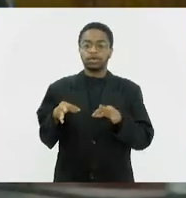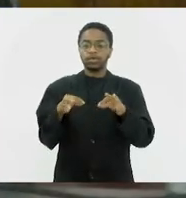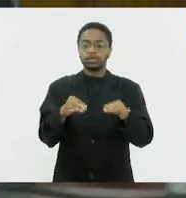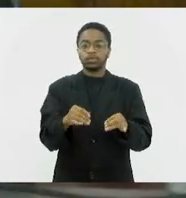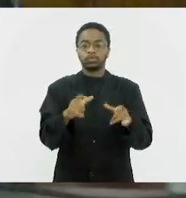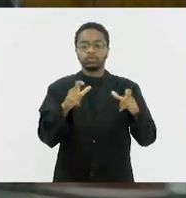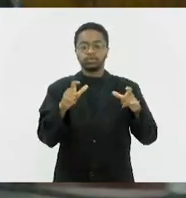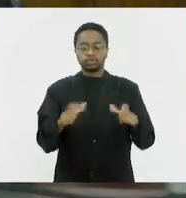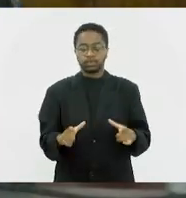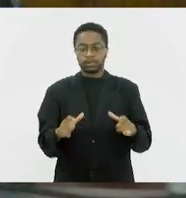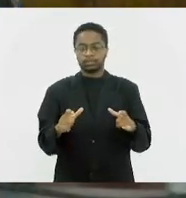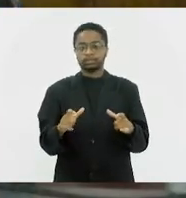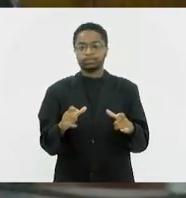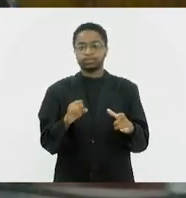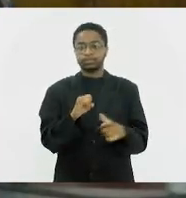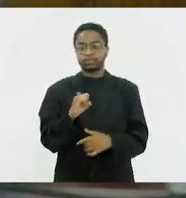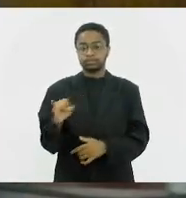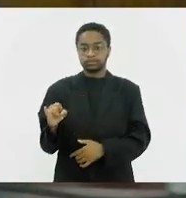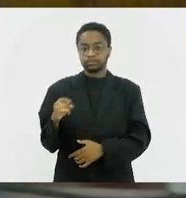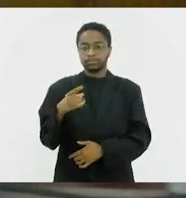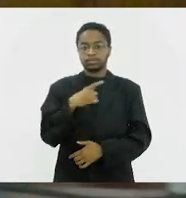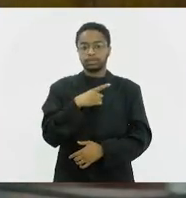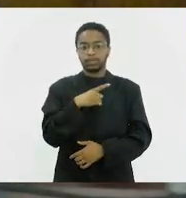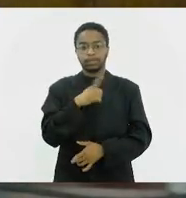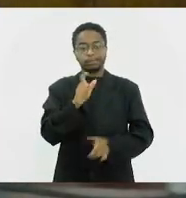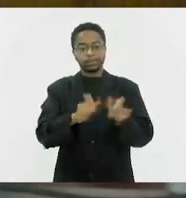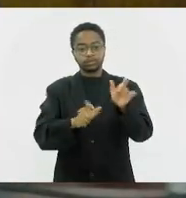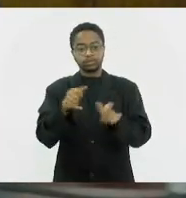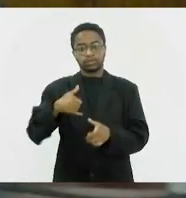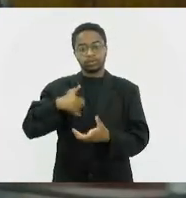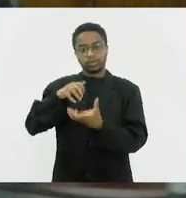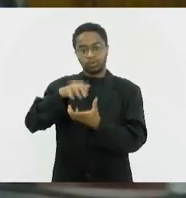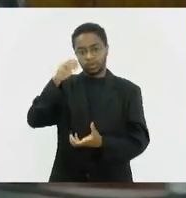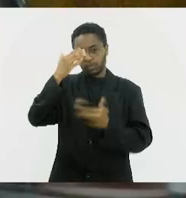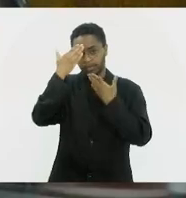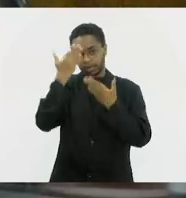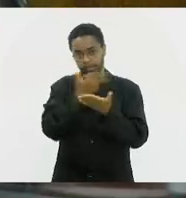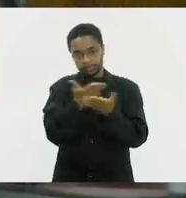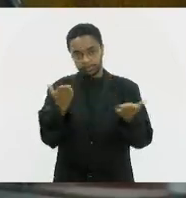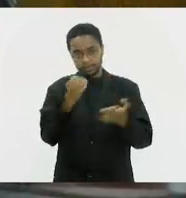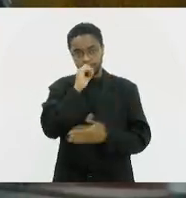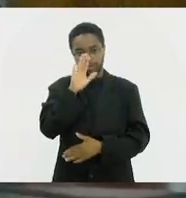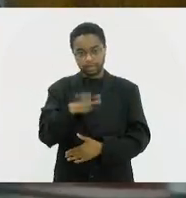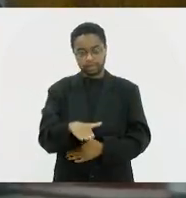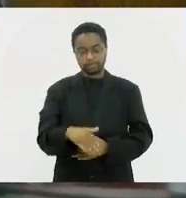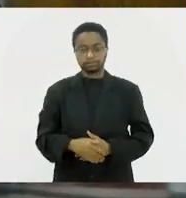locais aonde houver concentração de idosos. Meu muito obrigado a todos e uma boa tarde.